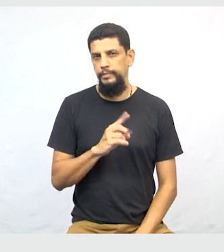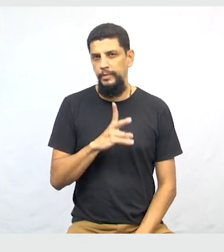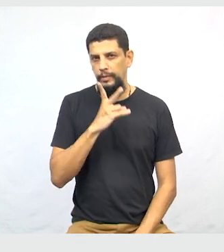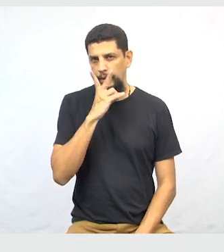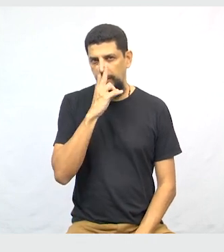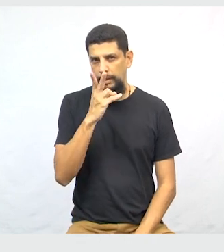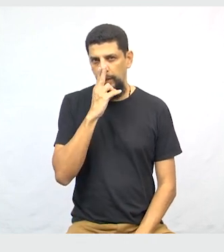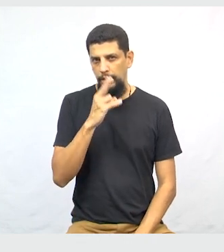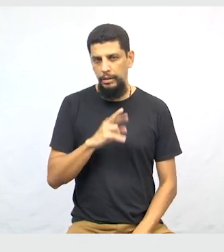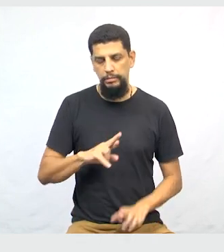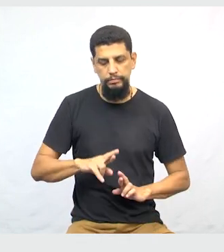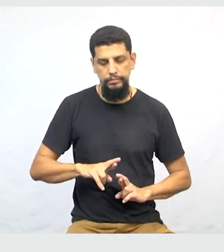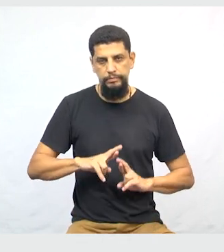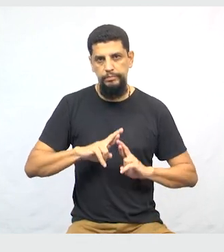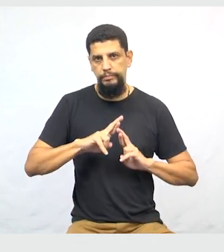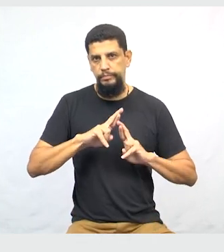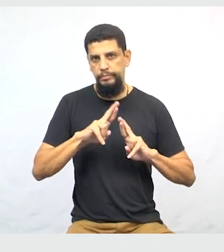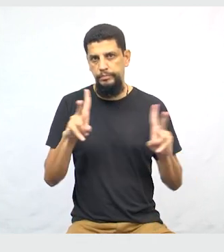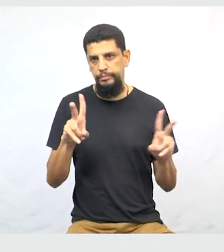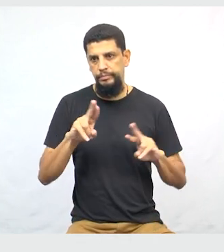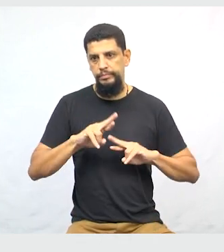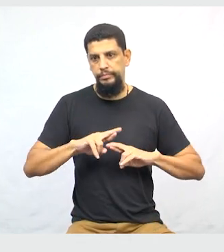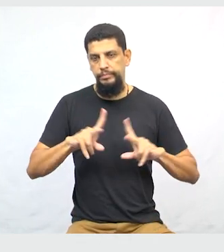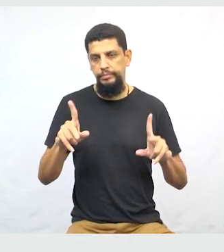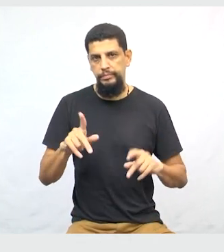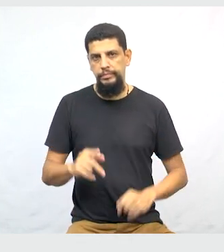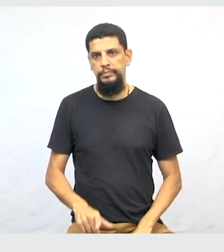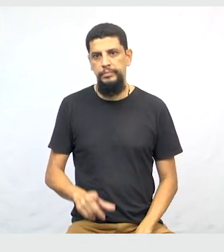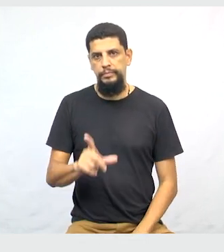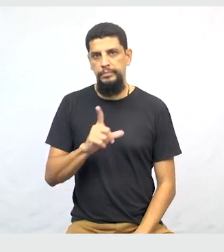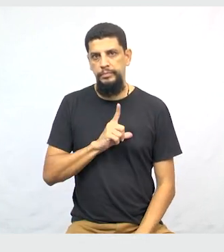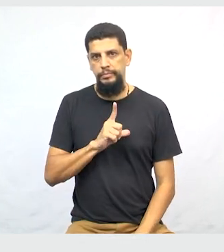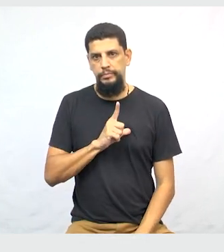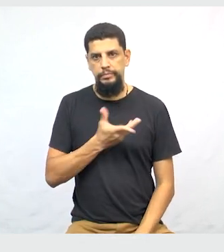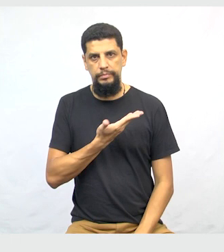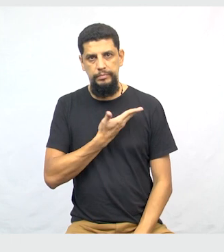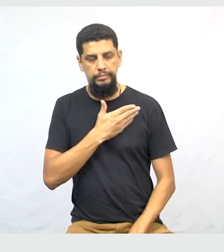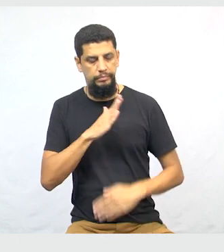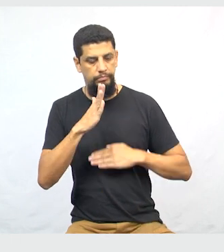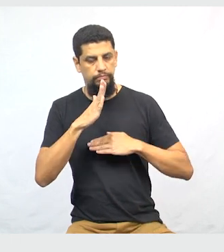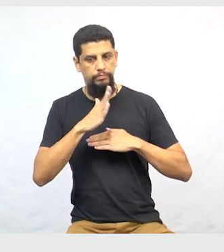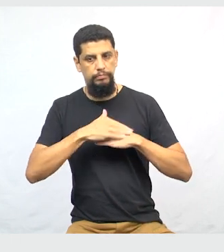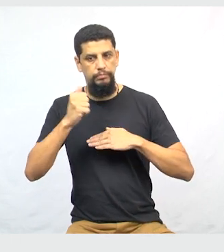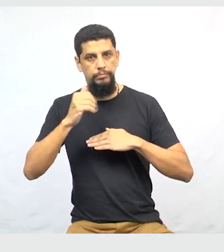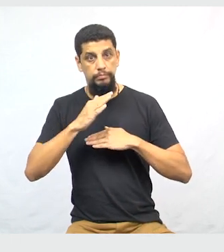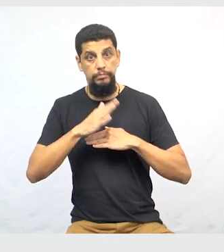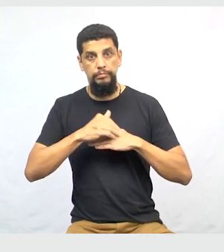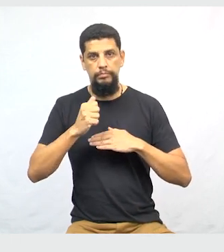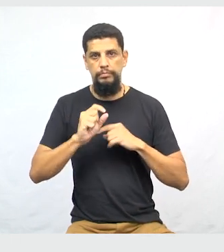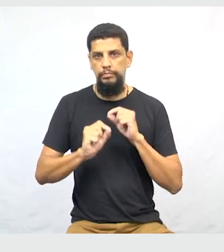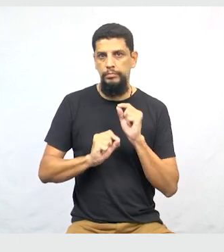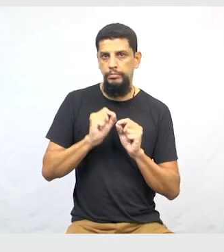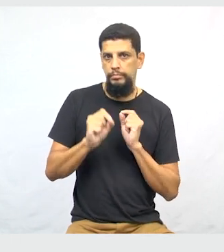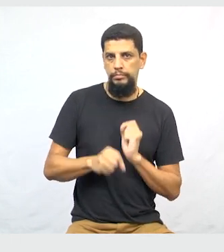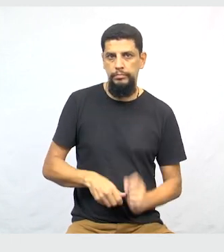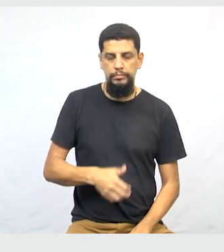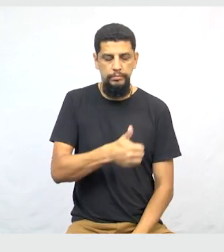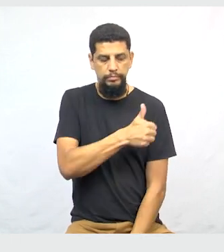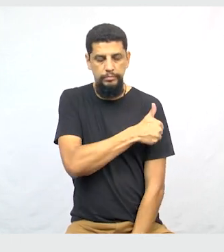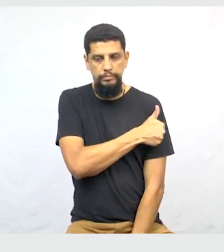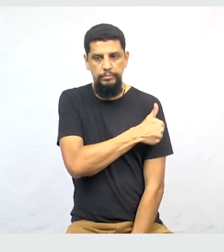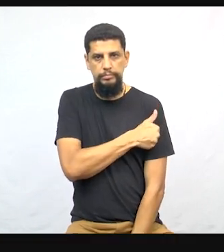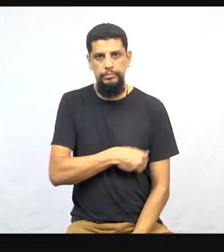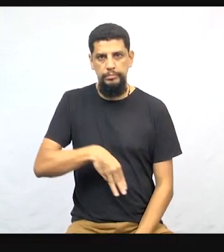Só que eu acho que agora não está igual, professora Suzy. Não está. Mas nós temos um amigo nos chamando. Antes da gente fazer. É